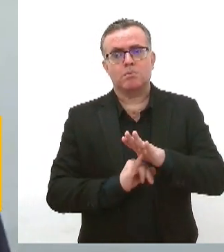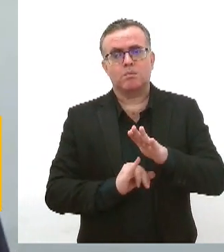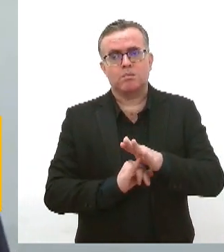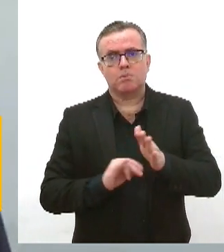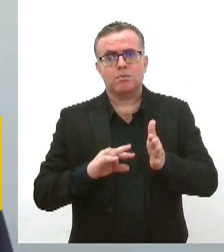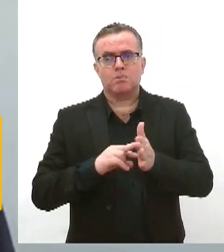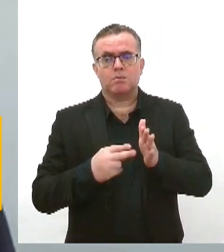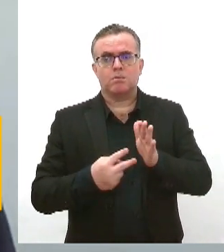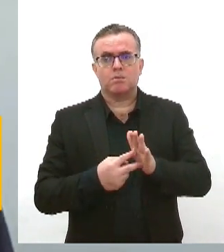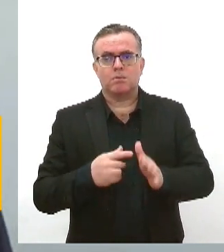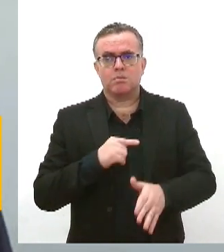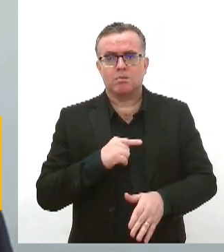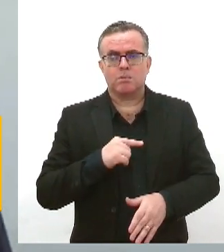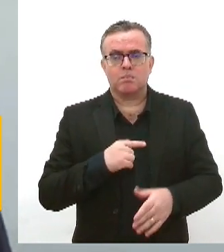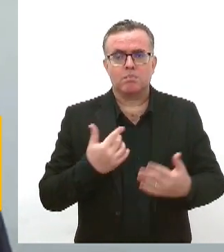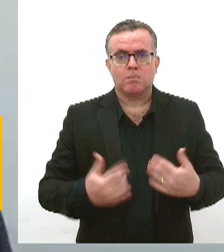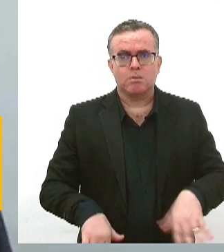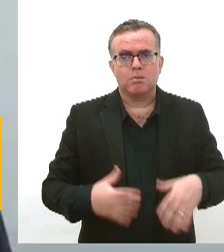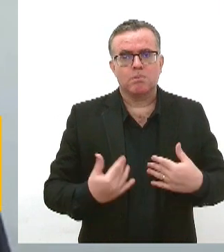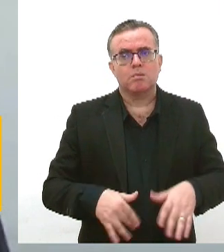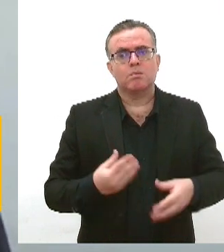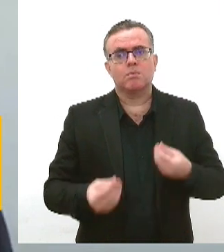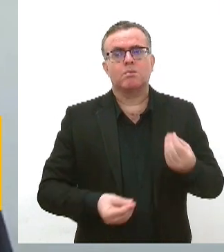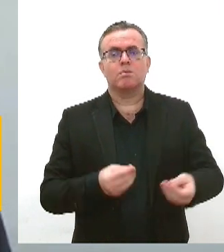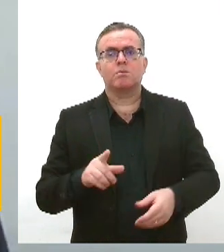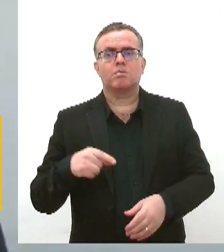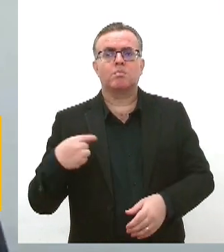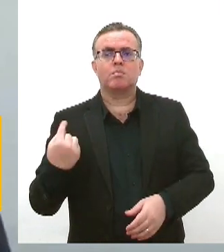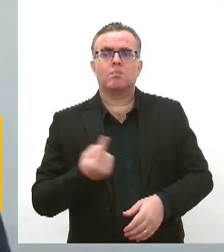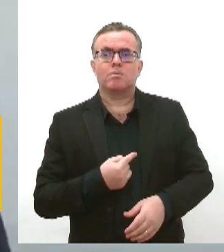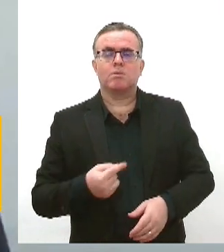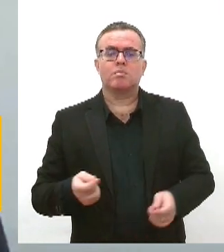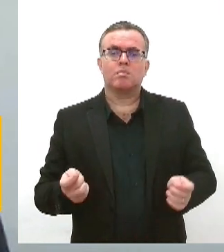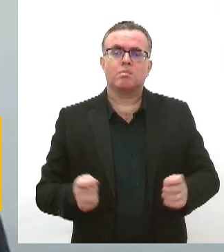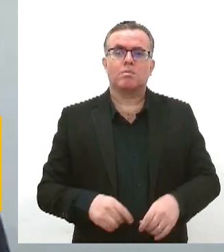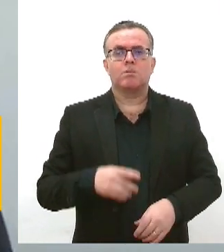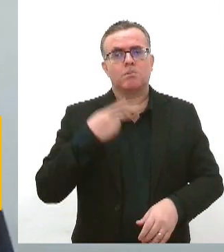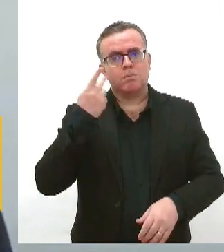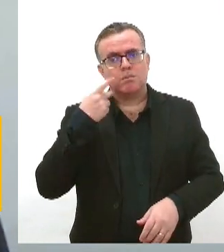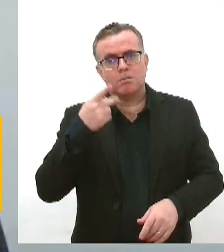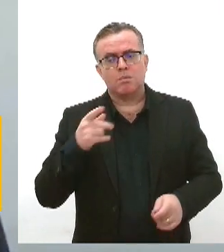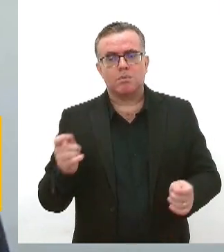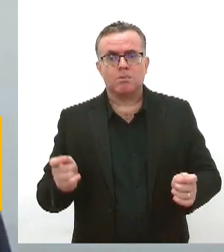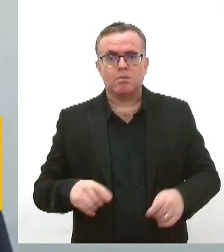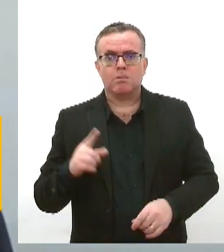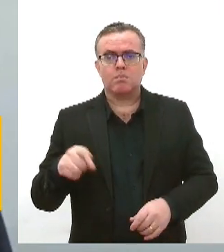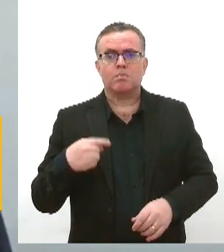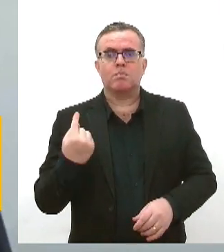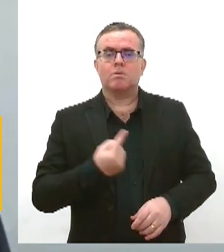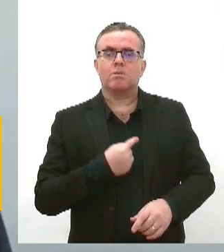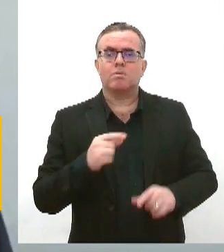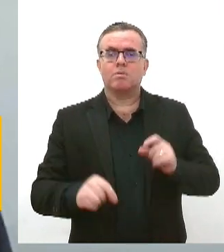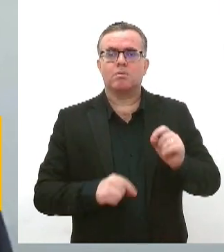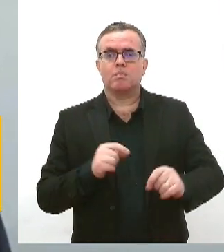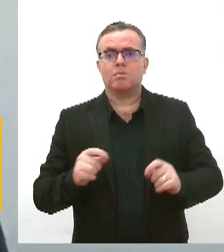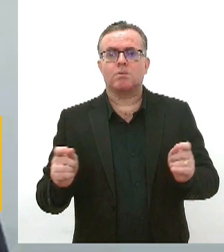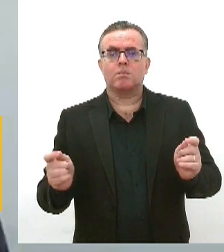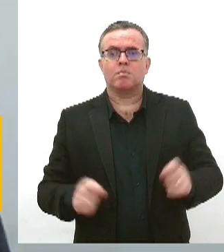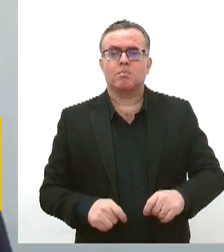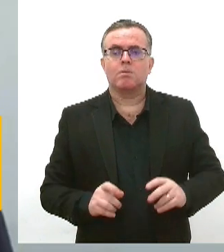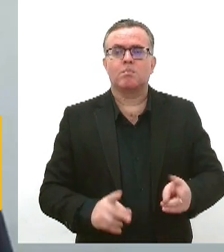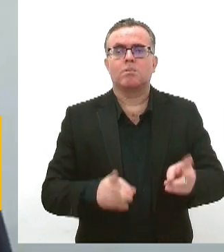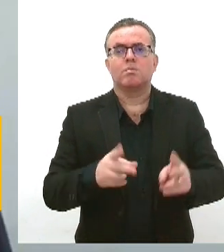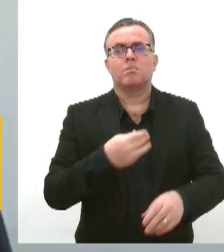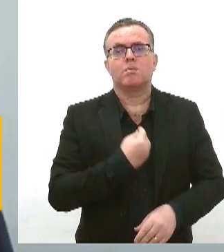muito grande para todos nós parlamentares, e é importante que todos nós tenhamos uma participação